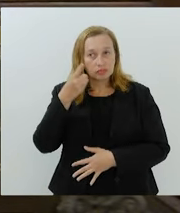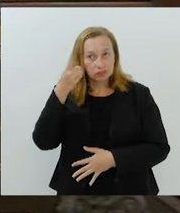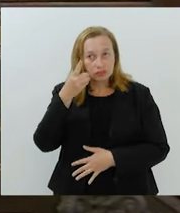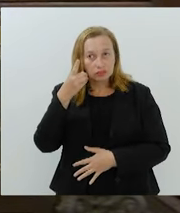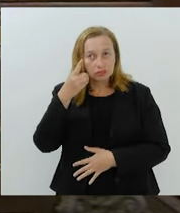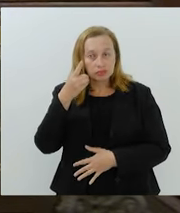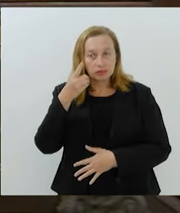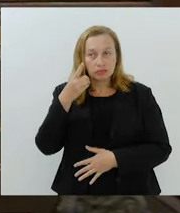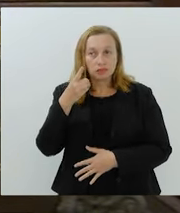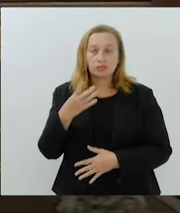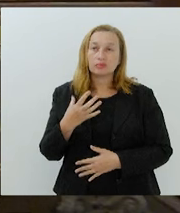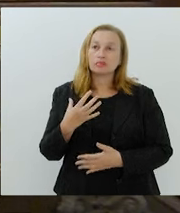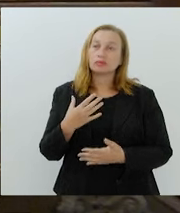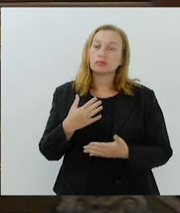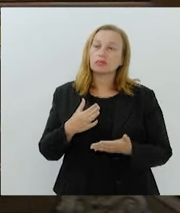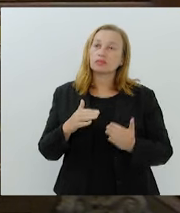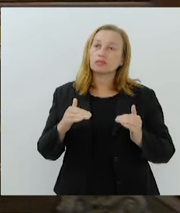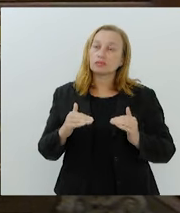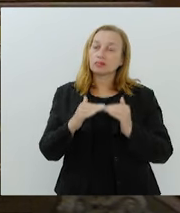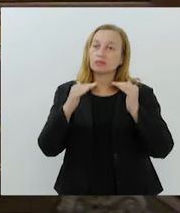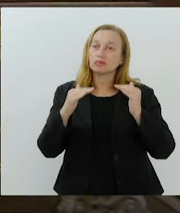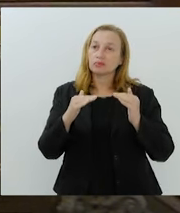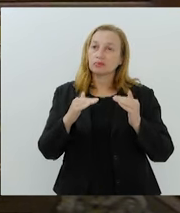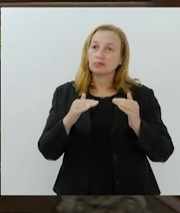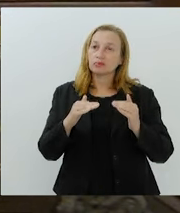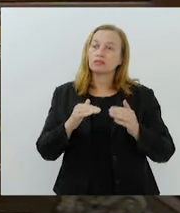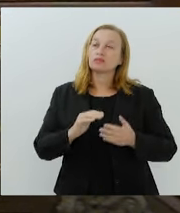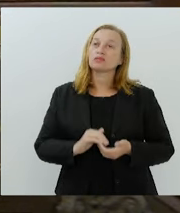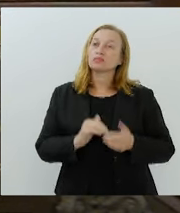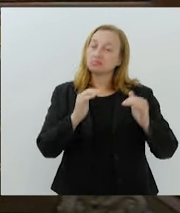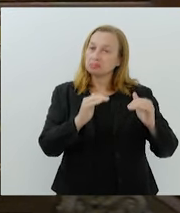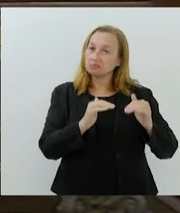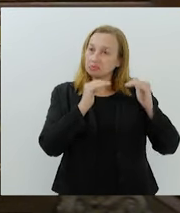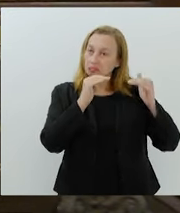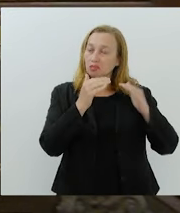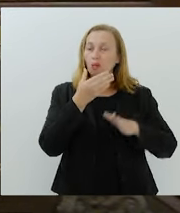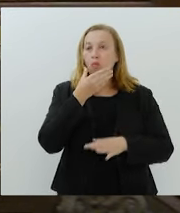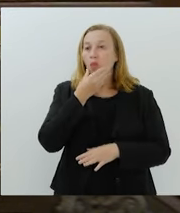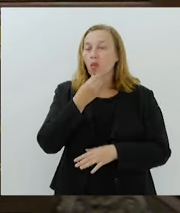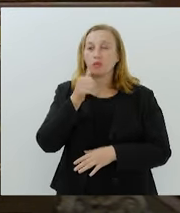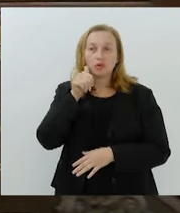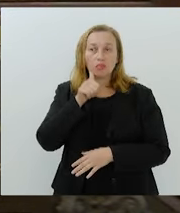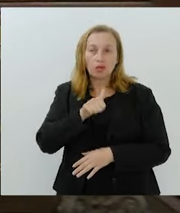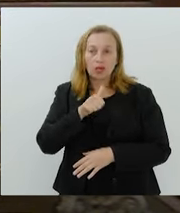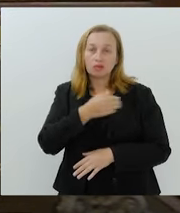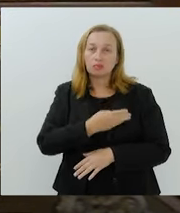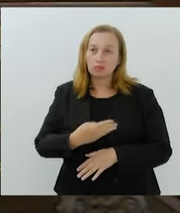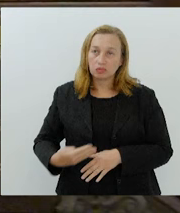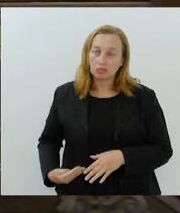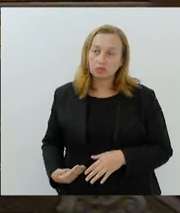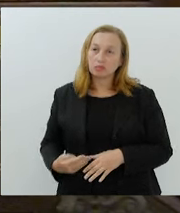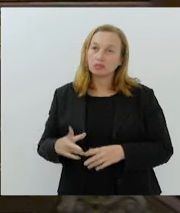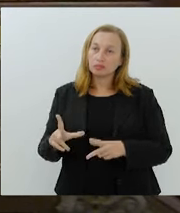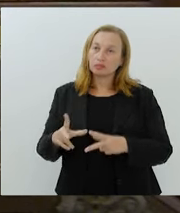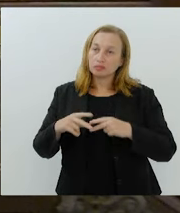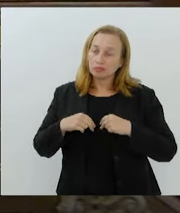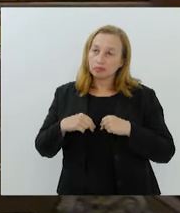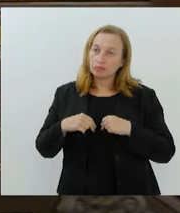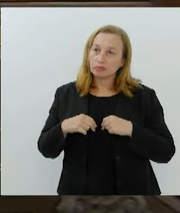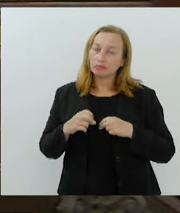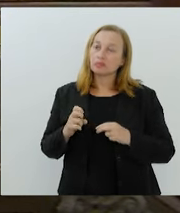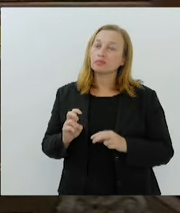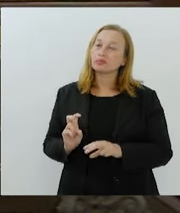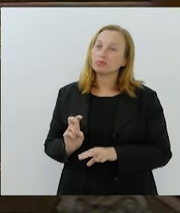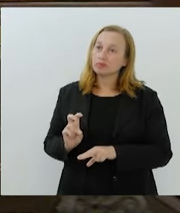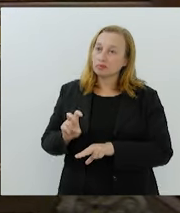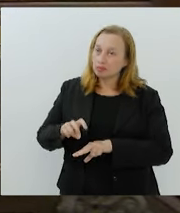medalha são honrados. São homens e mulheres públicos que merecem ocupar o cargo que